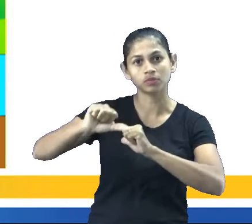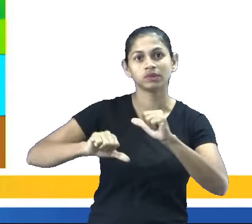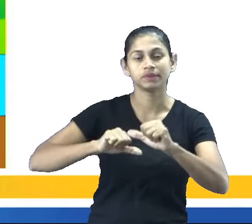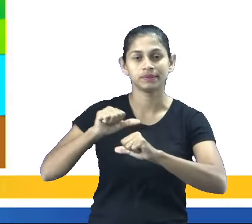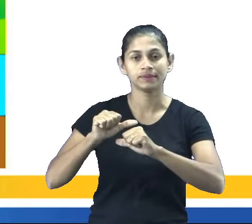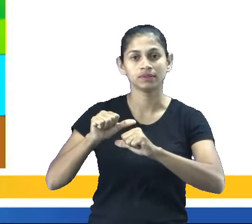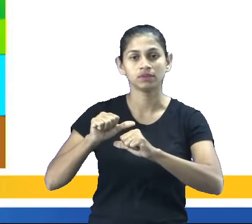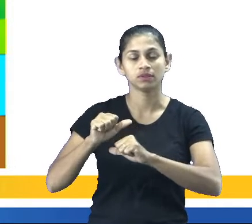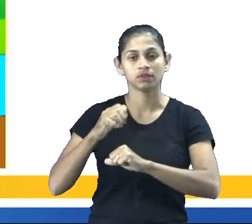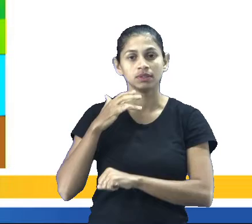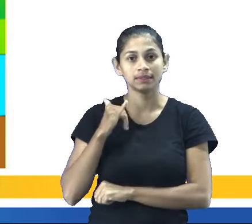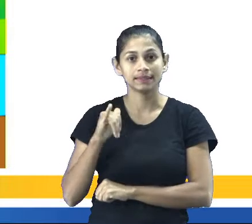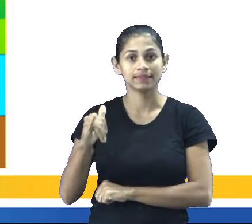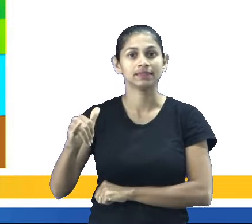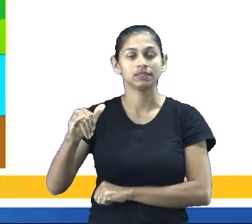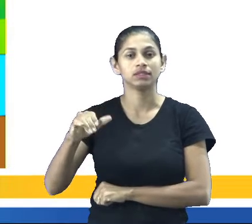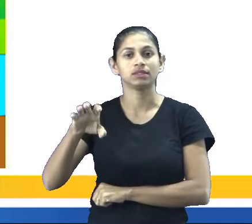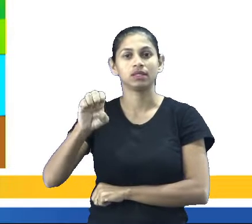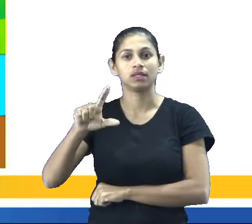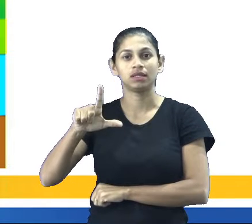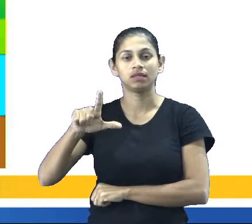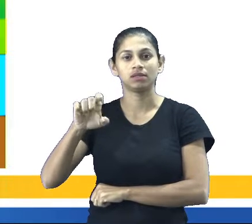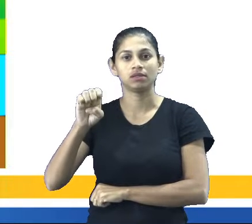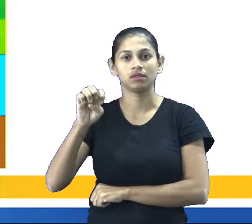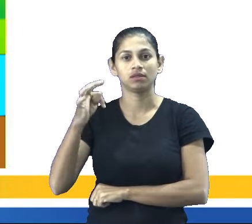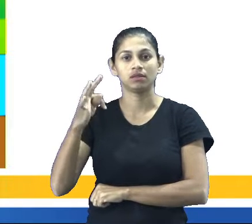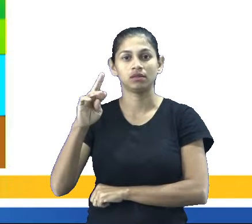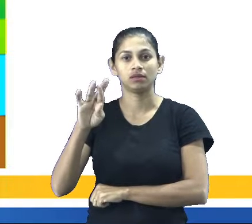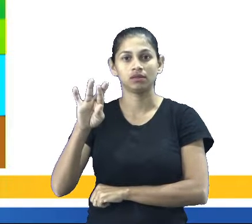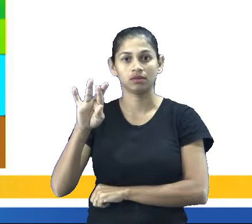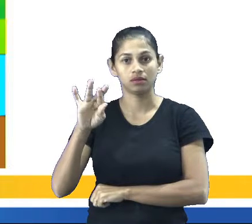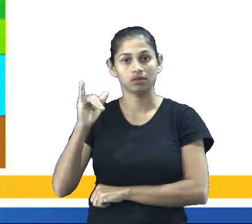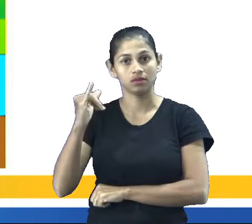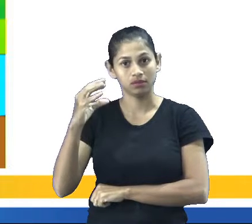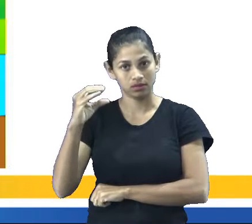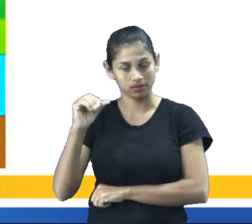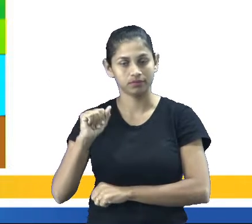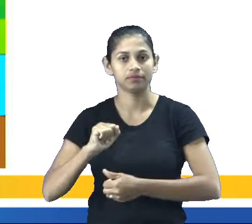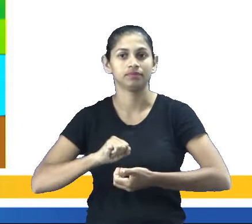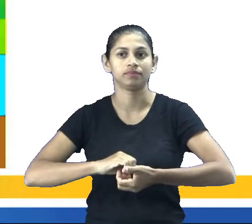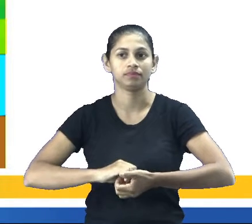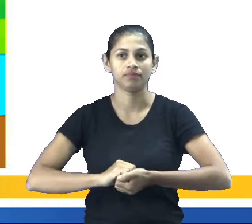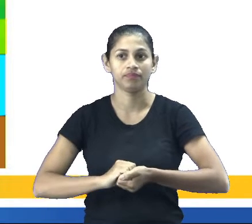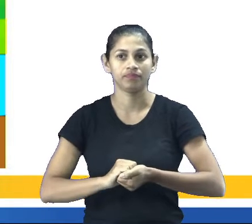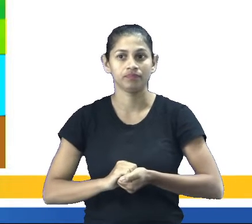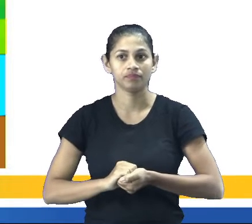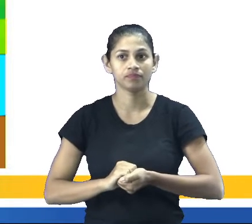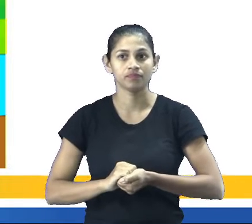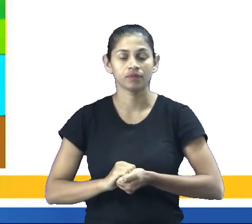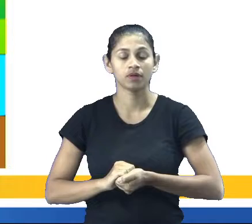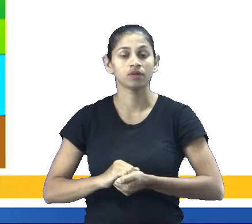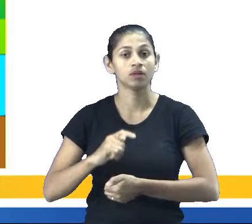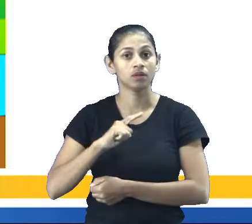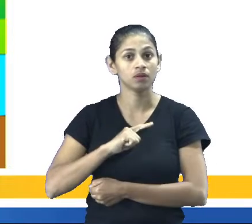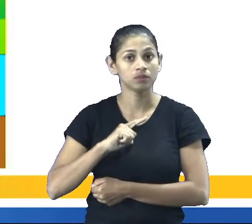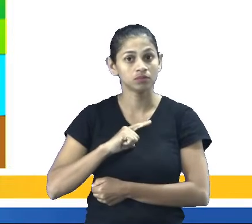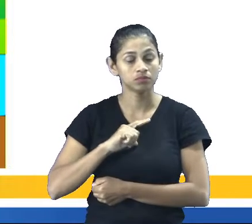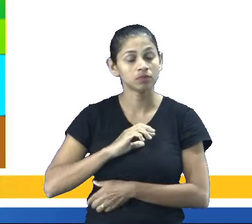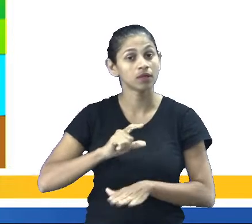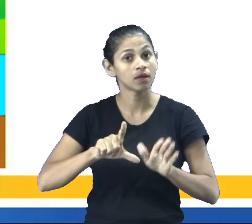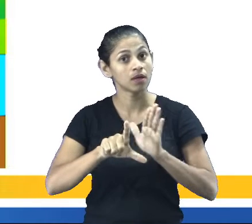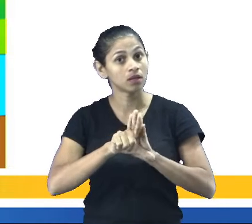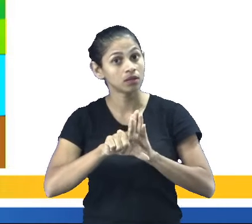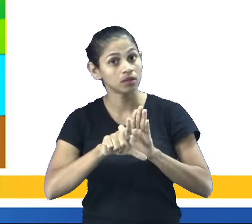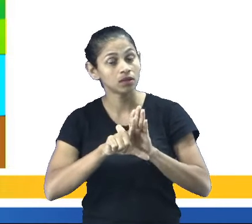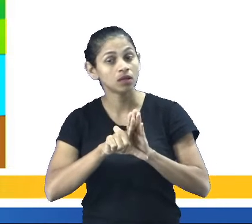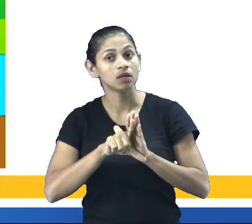em energia elétrica, né? Então a gente viu que existe a lei da conservação da energia, que a energia